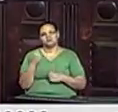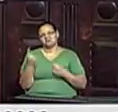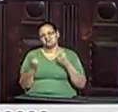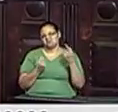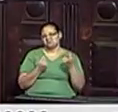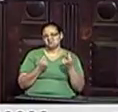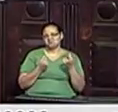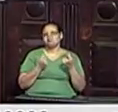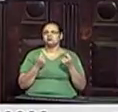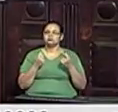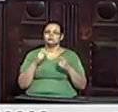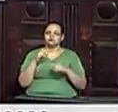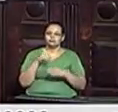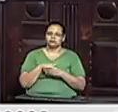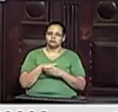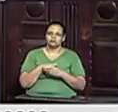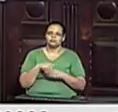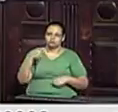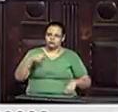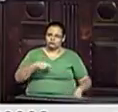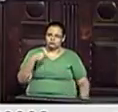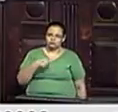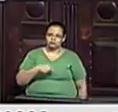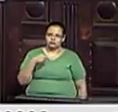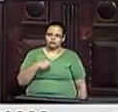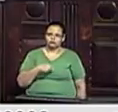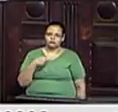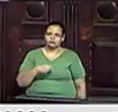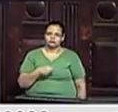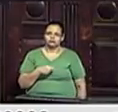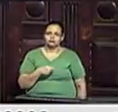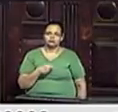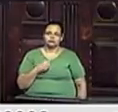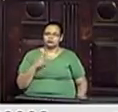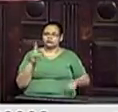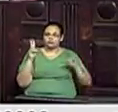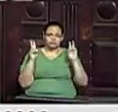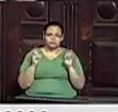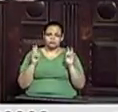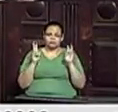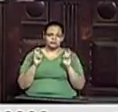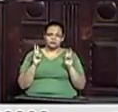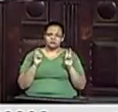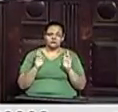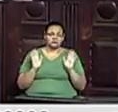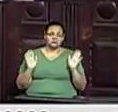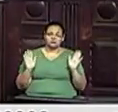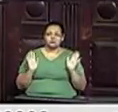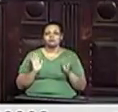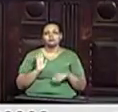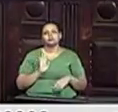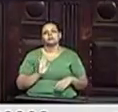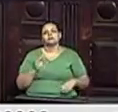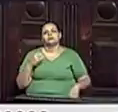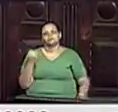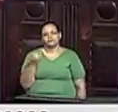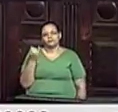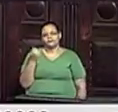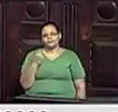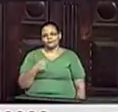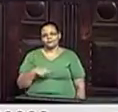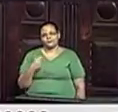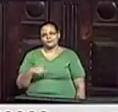facultativo ou voto obrigatório? Temas absolutamente relevantes que deviam ser, de